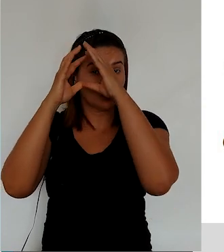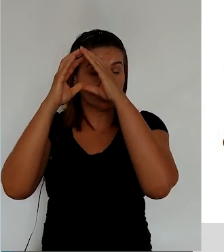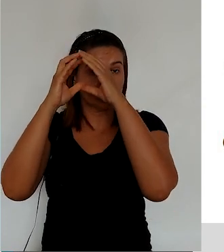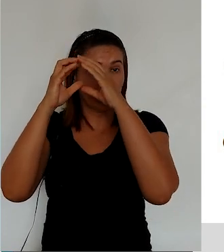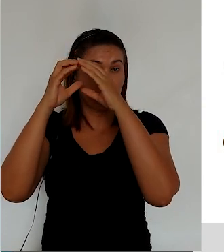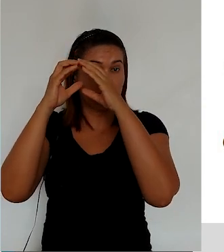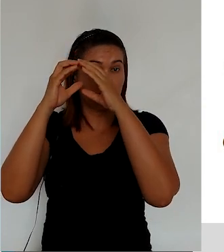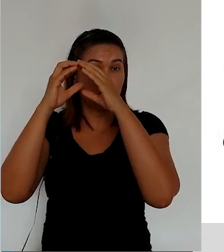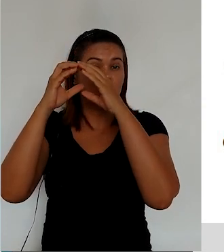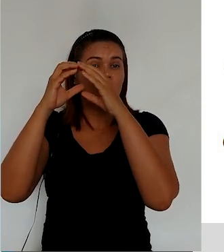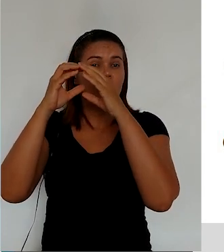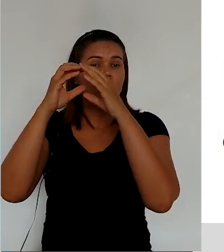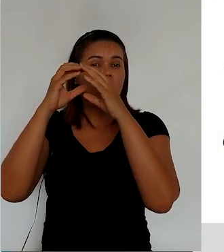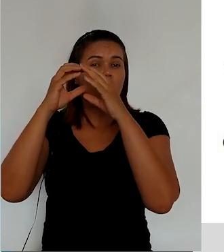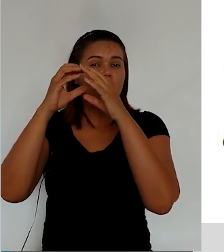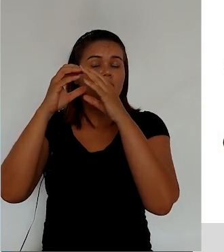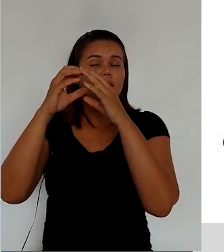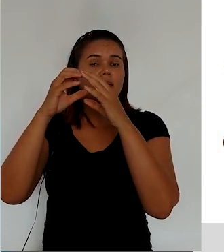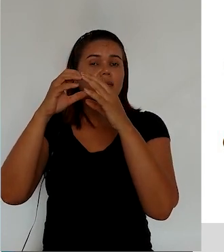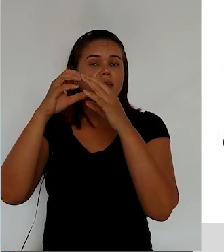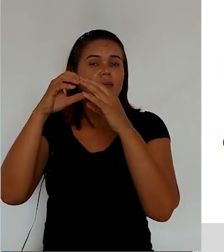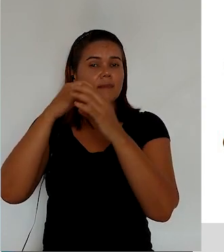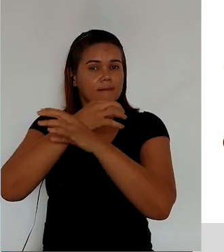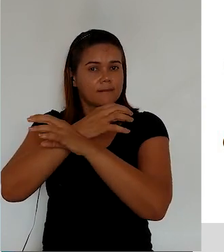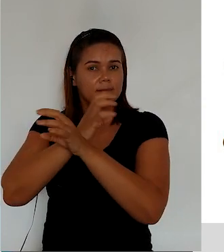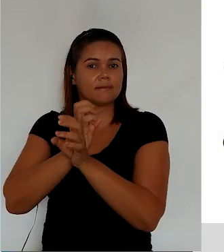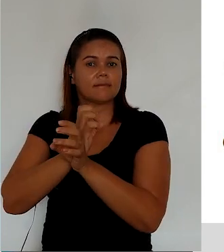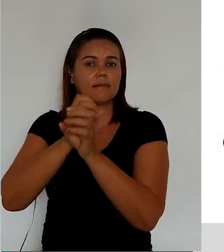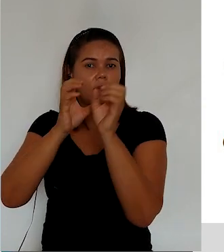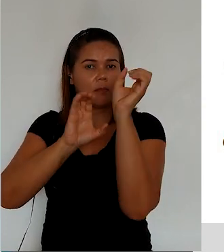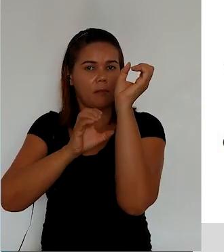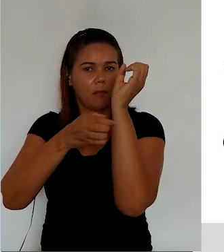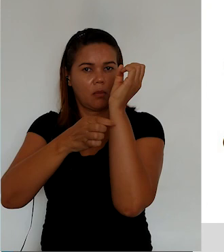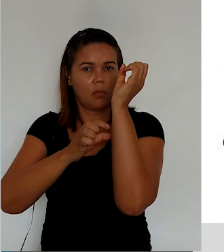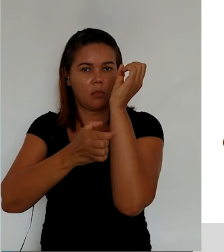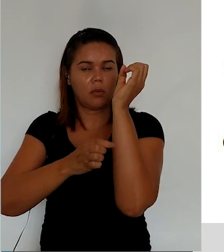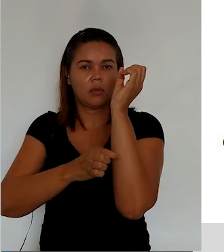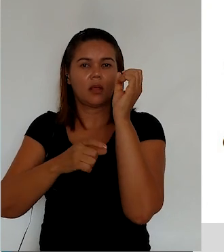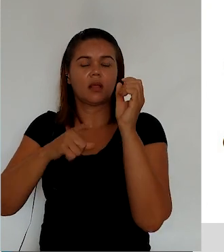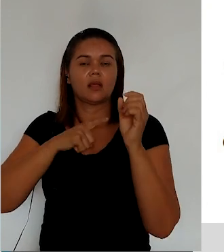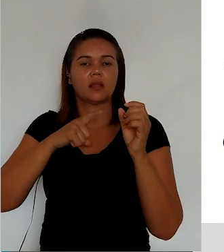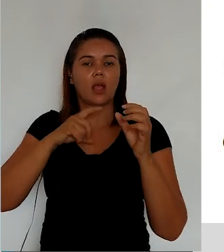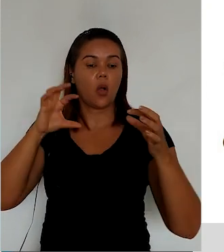é composto por 4 cavidades que se interconectam,